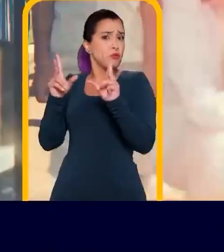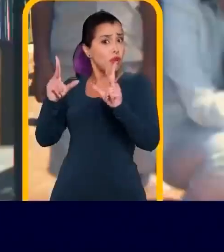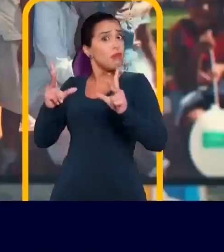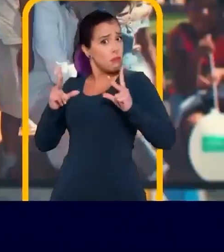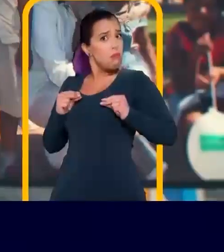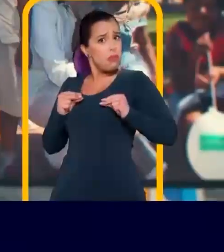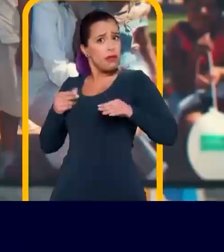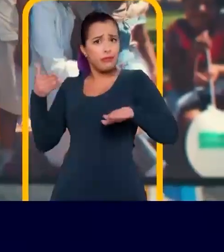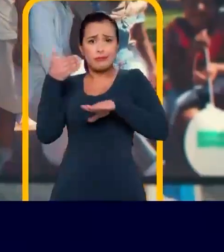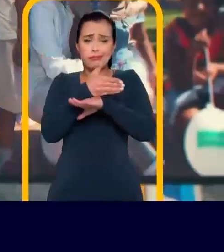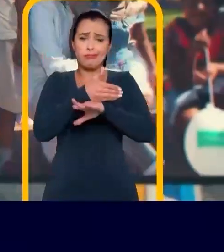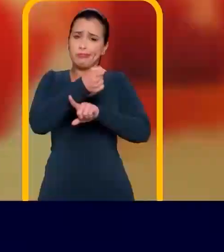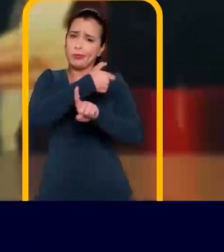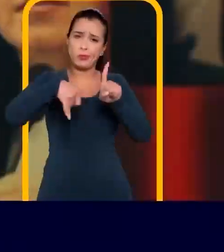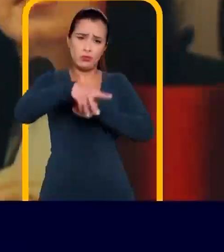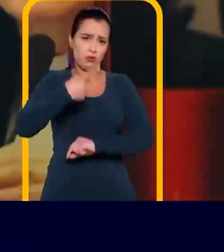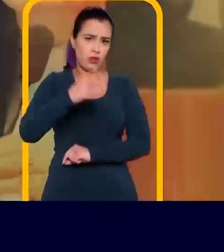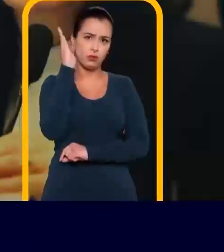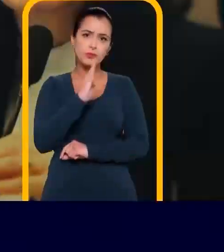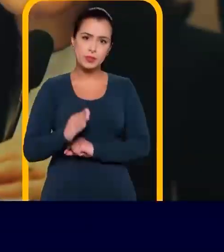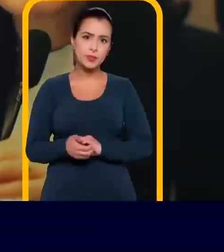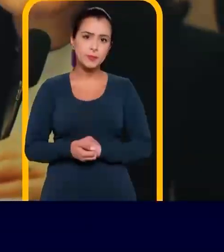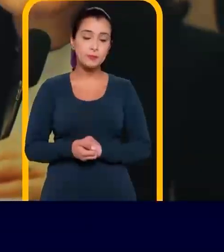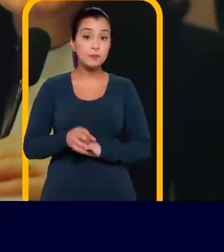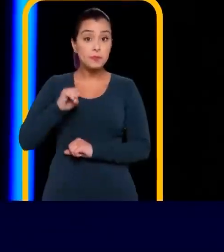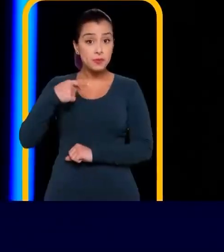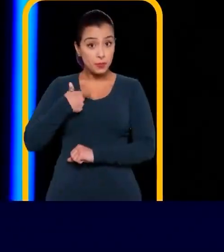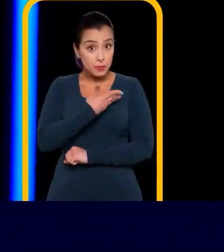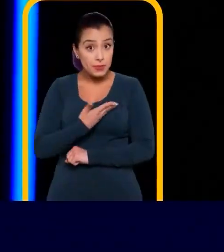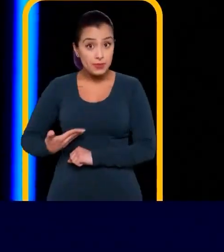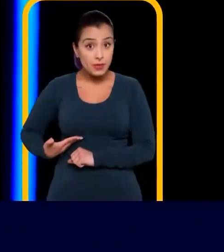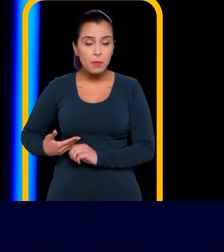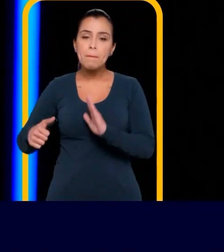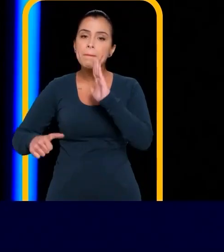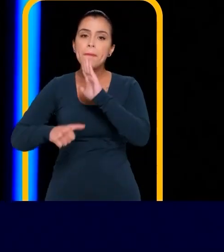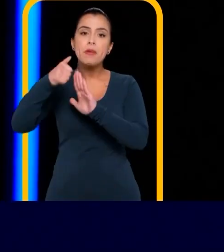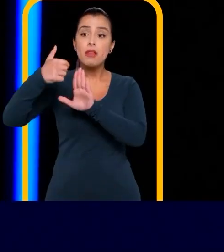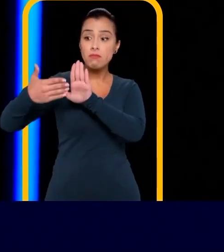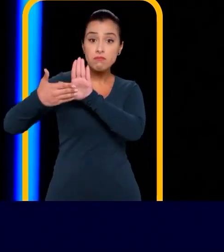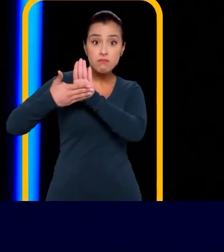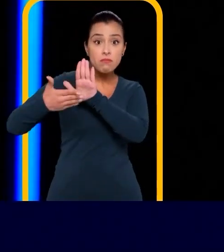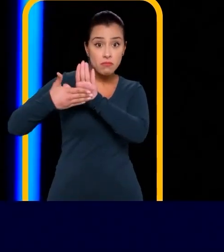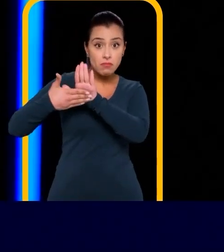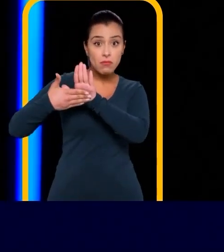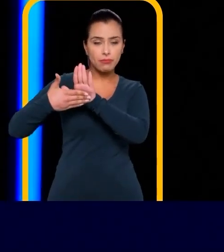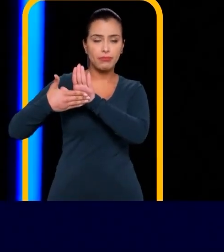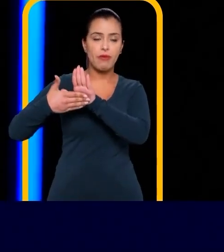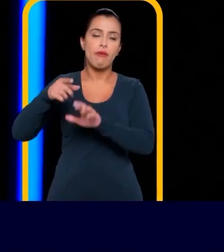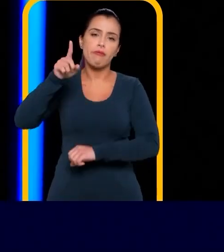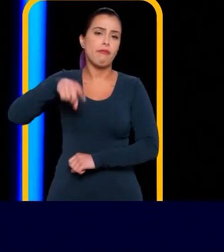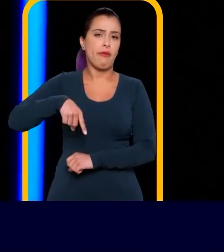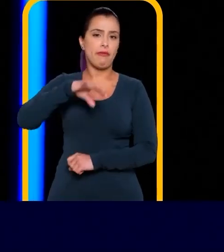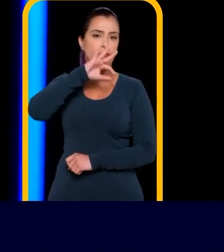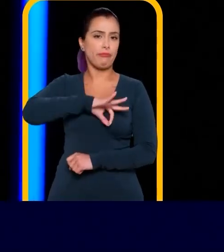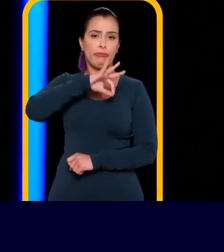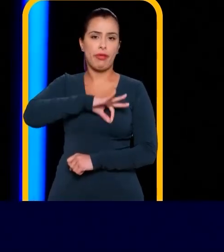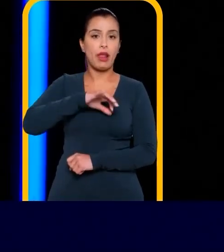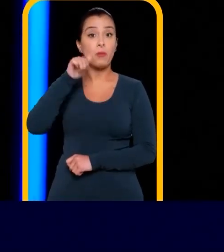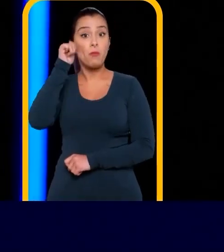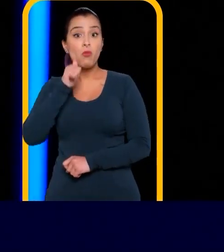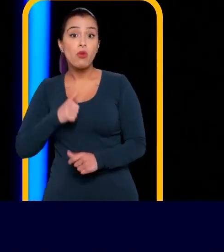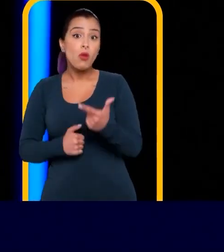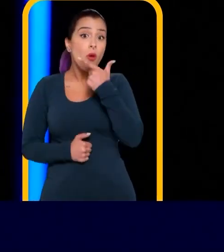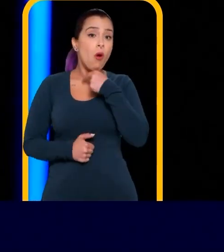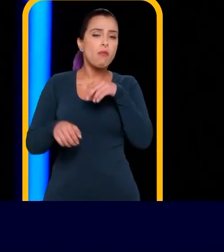que ela merece na sociedade brasileira. Se eu virar presidente, o primeiro projeto que eu vou pedir para pautar na Câmara